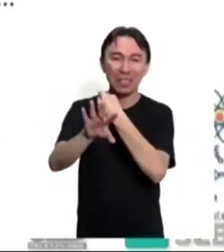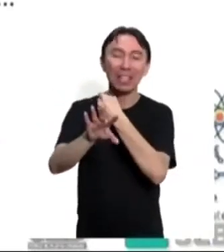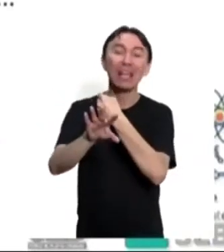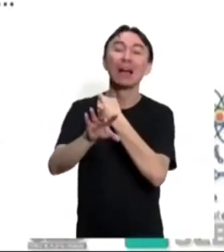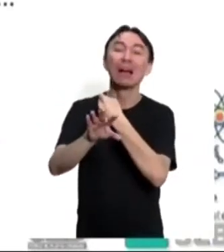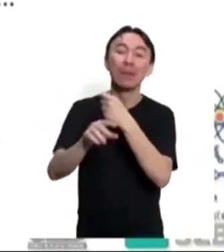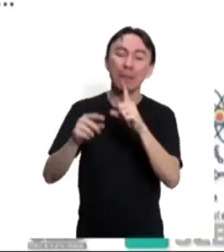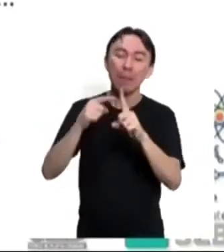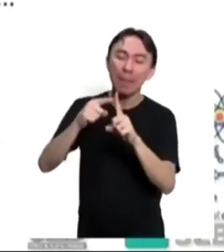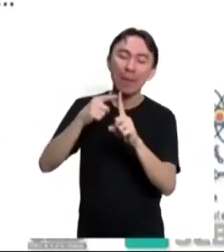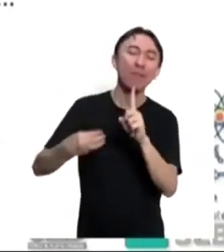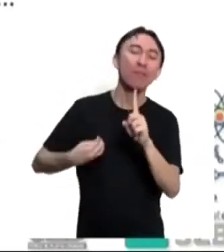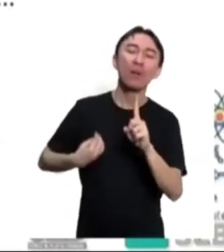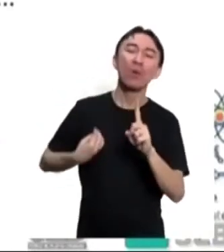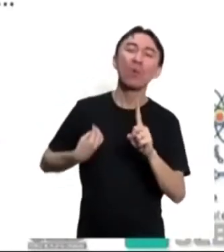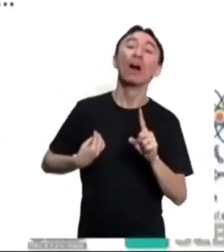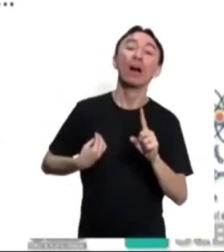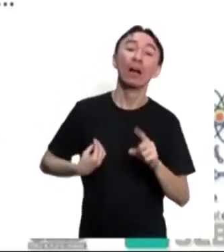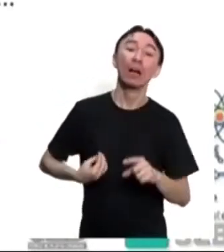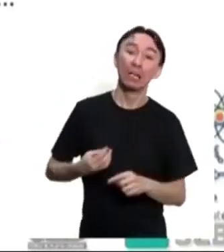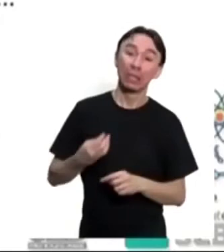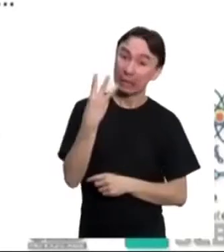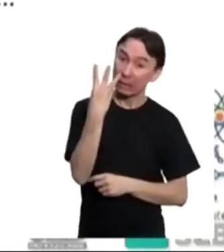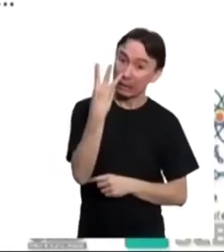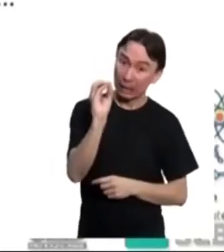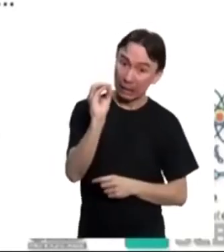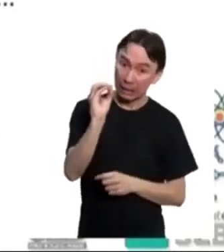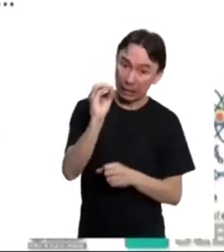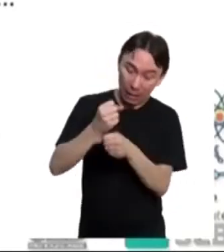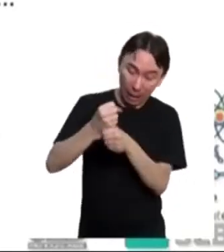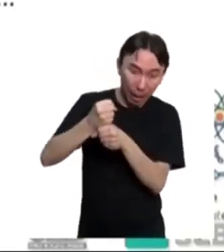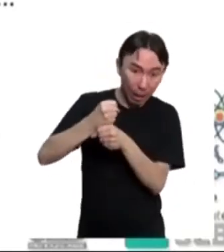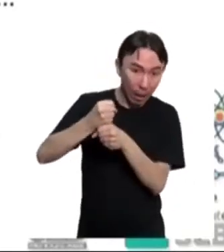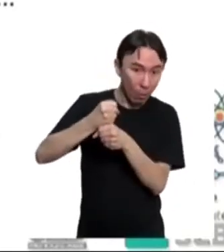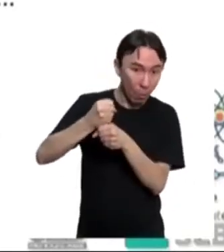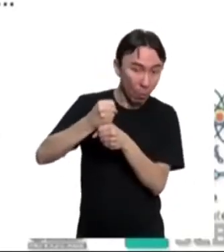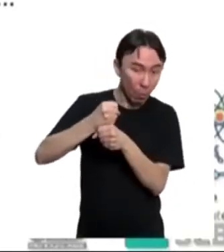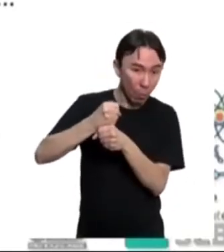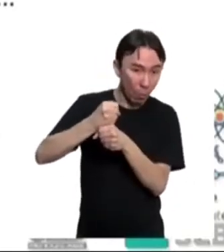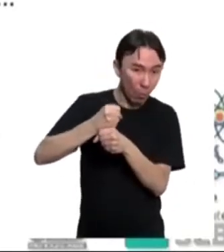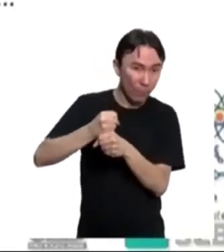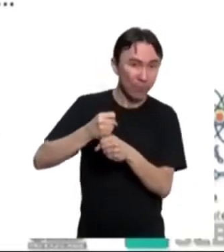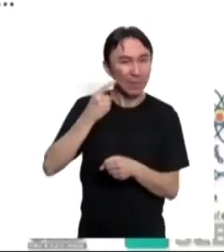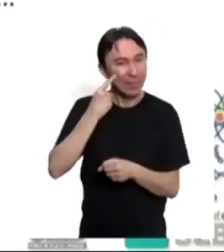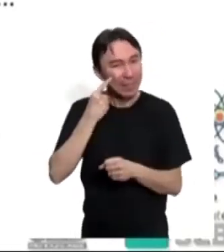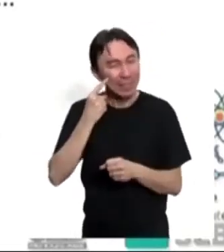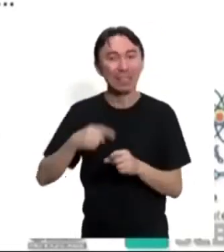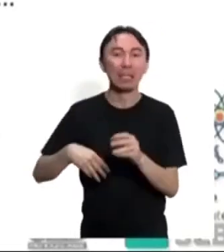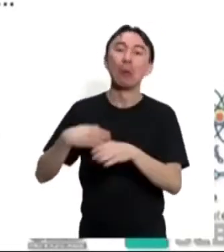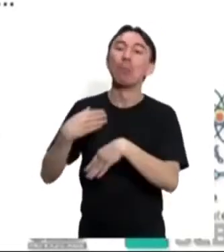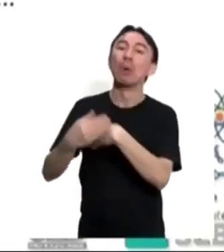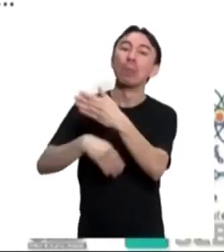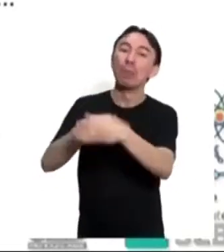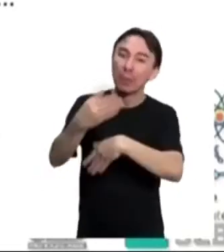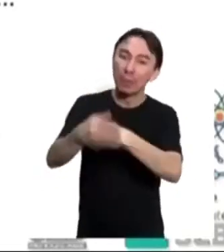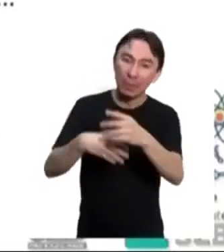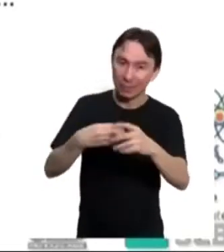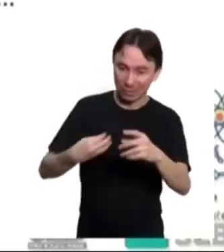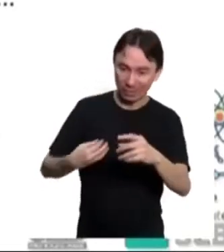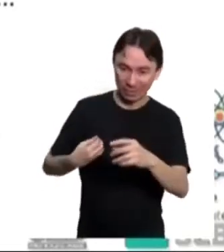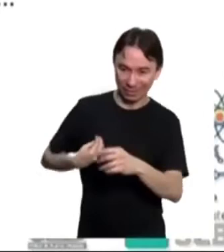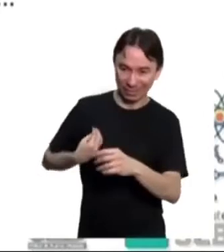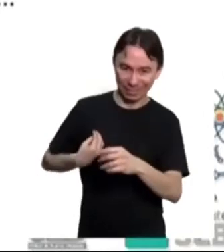anos. Significa que passado 30 anos, você vai ter metade daquela massa